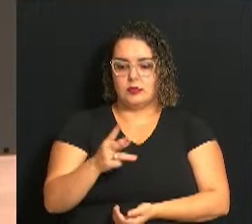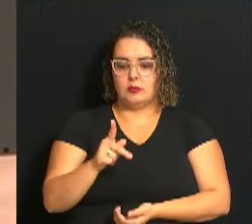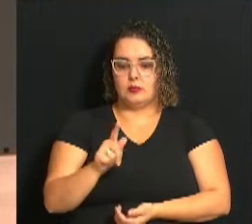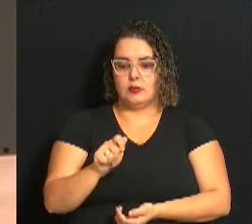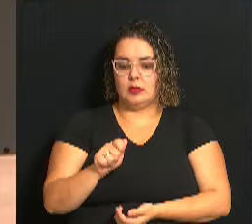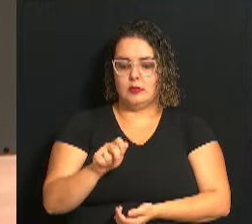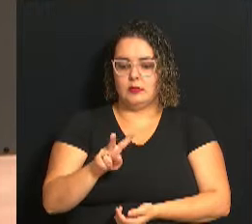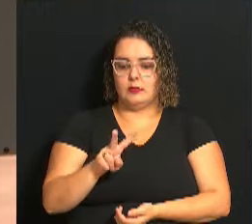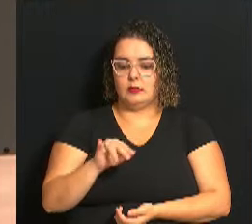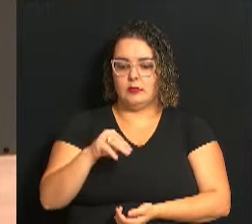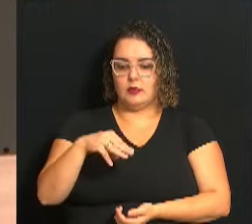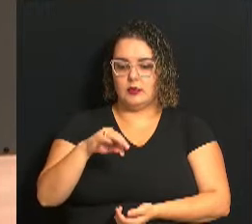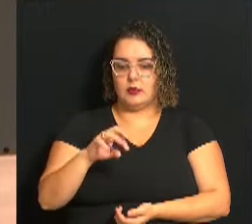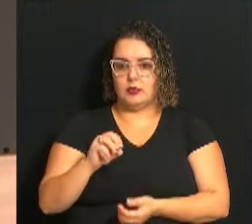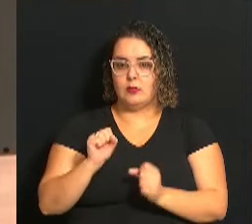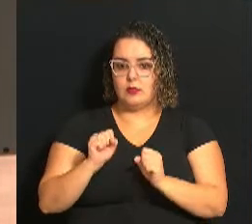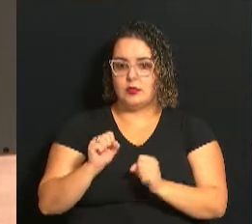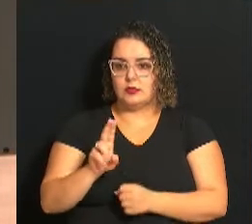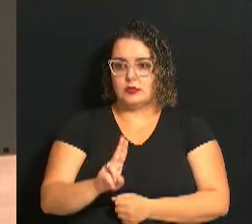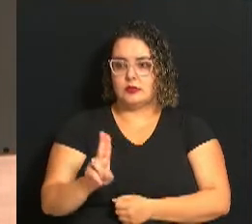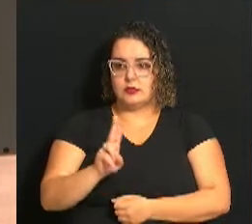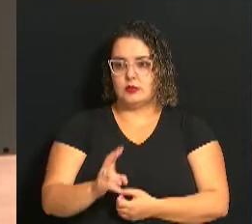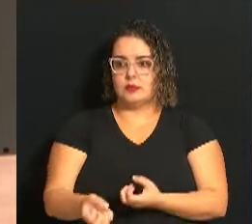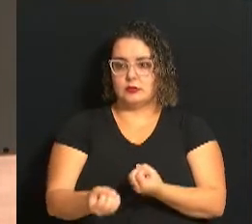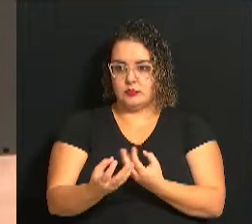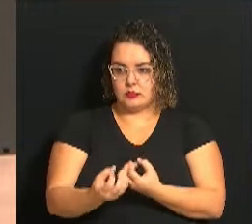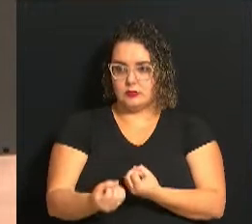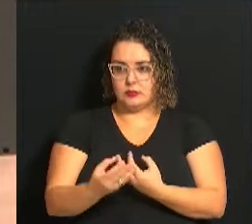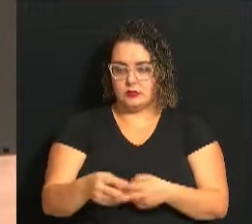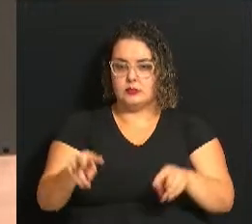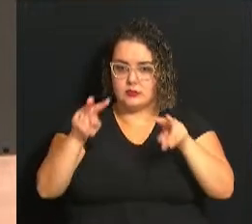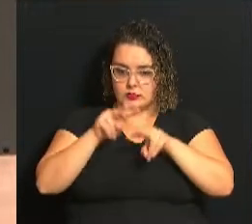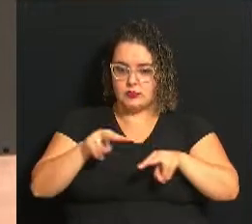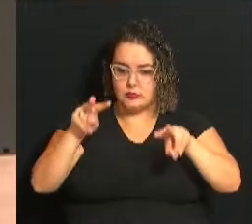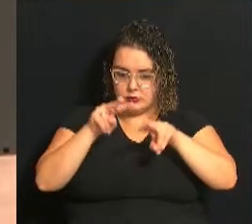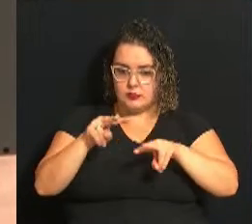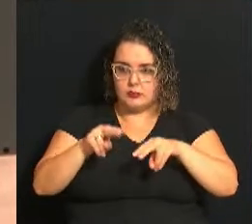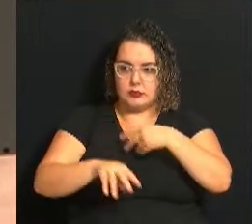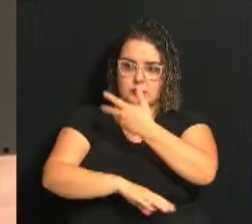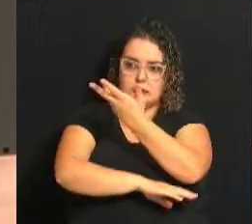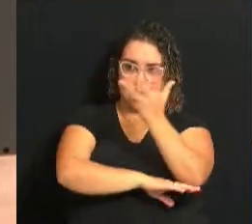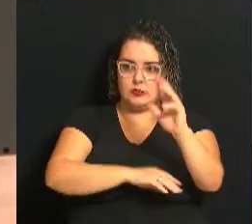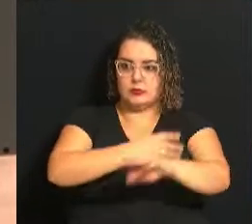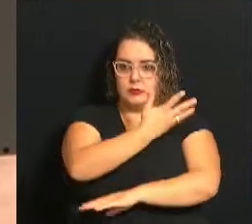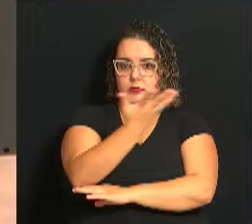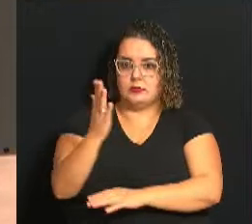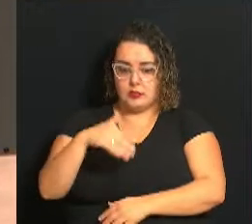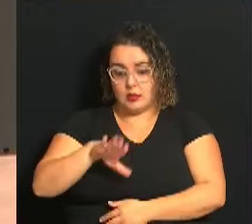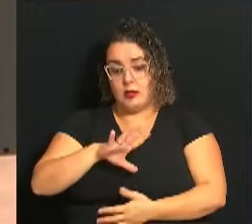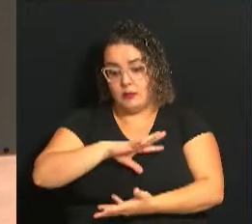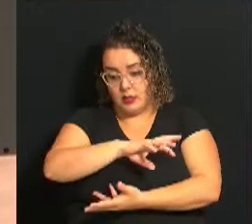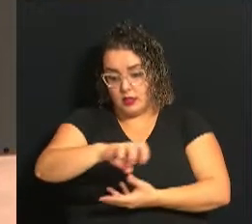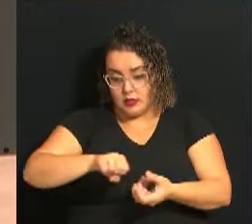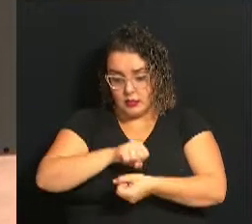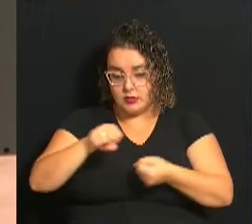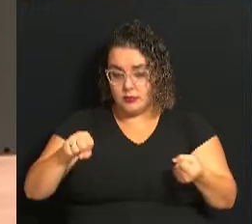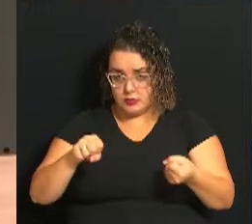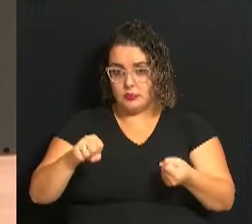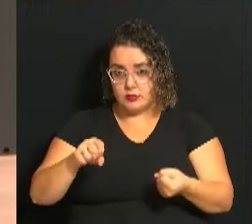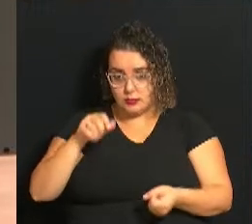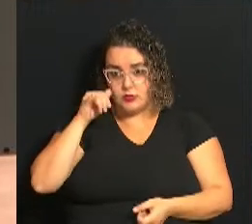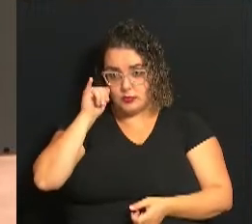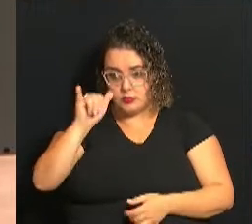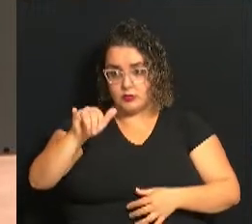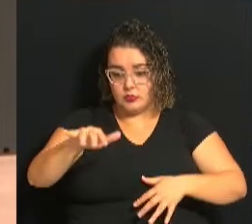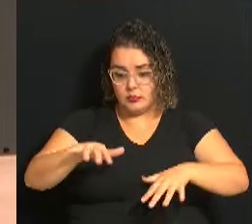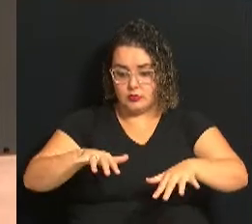utilizado. E essa informação de que isso, do ponto de vista ambiental, é até mais sustentável, né, no sentido que evita a movimentação